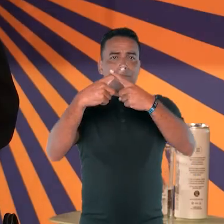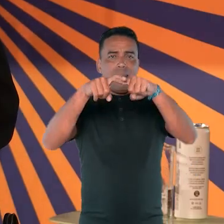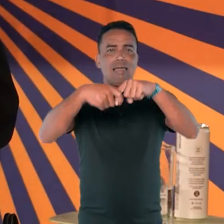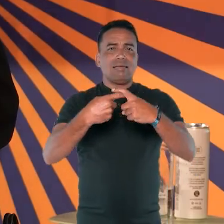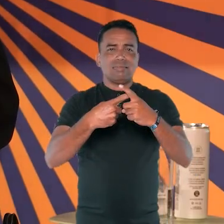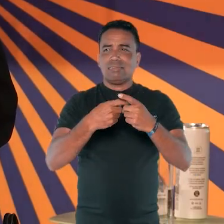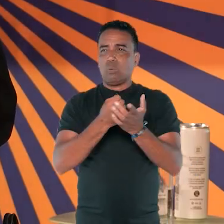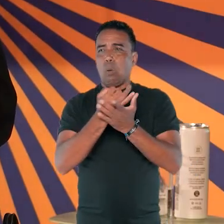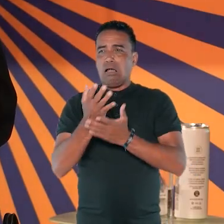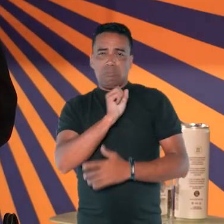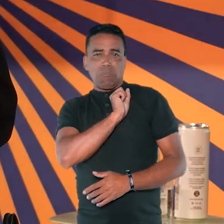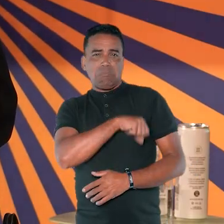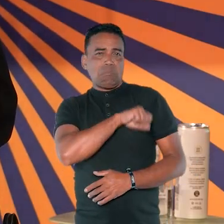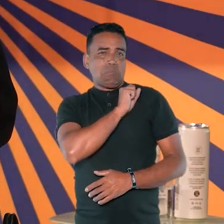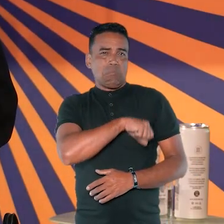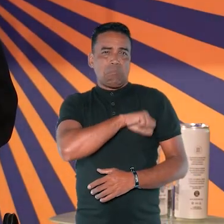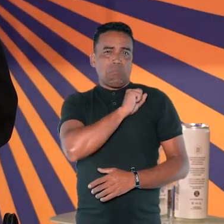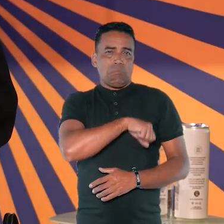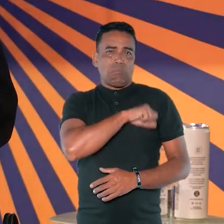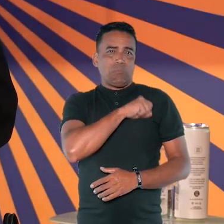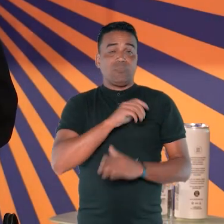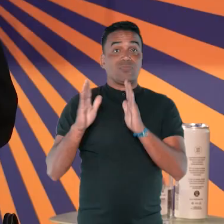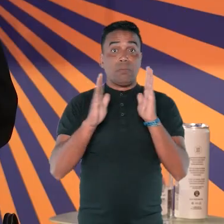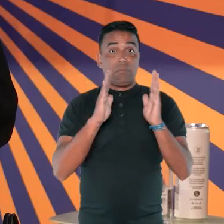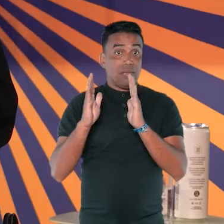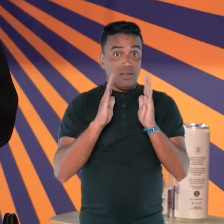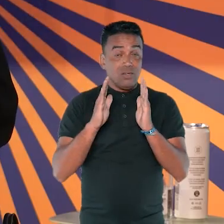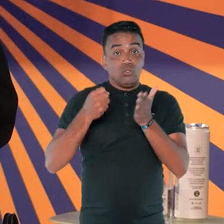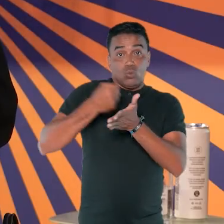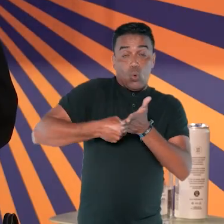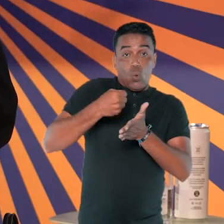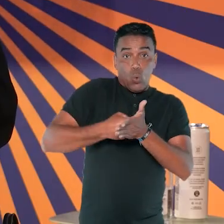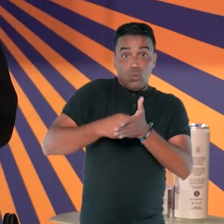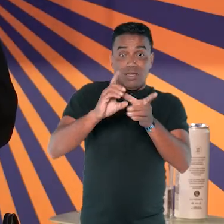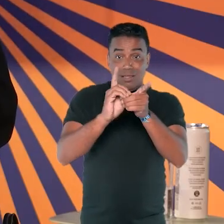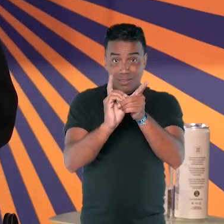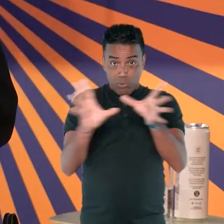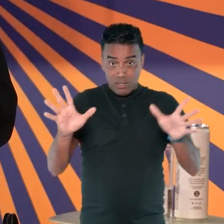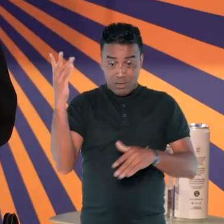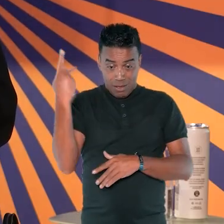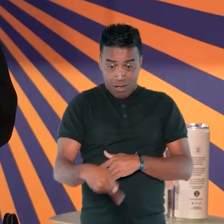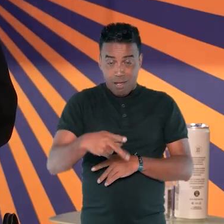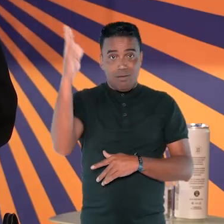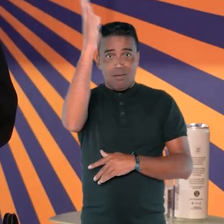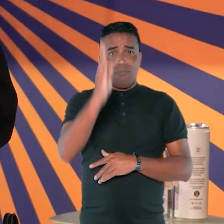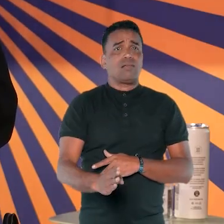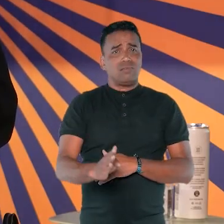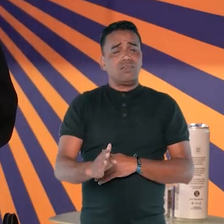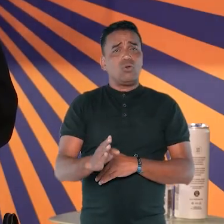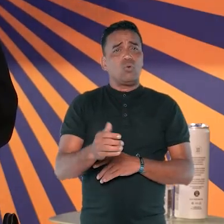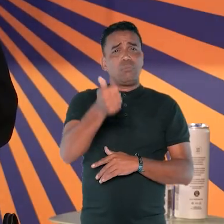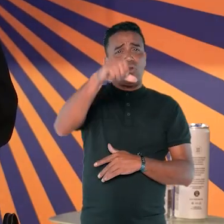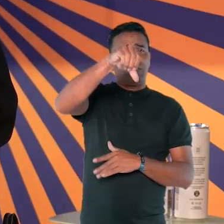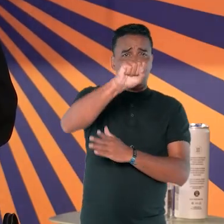covardia. E, mais de uma vez, nos períodos ainda de luta pela democracia brasileira, exatamente início da década